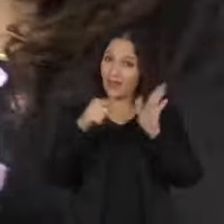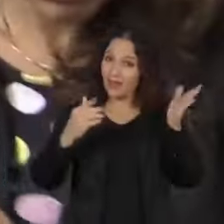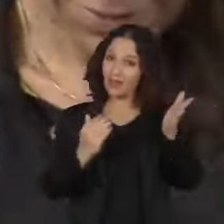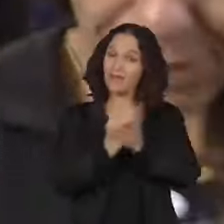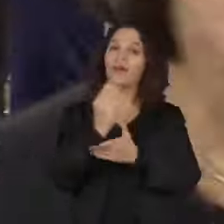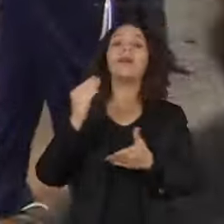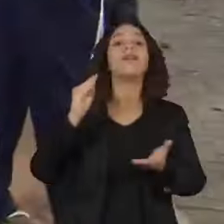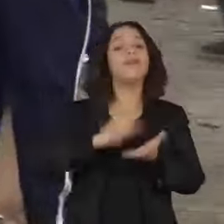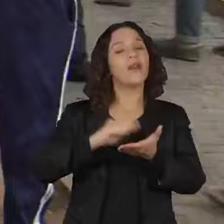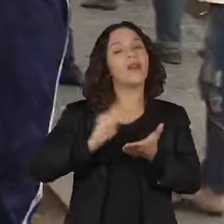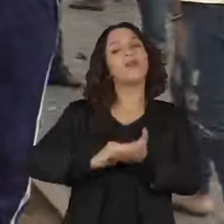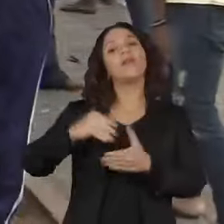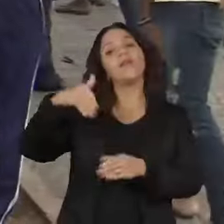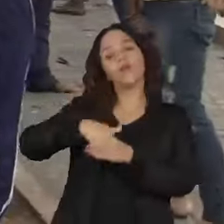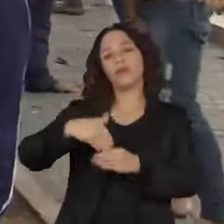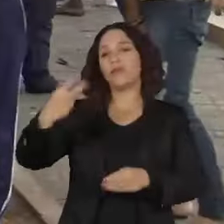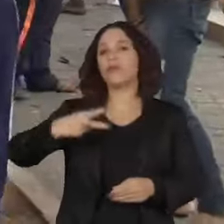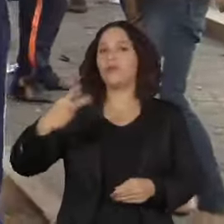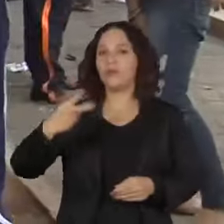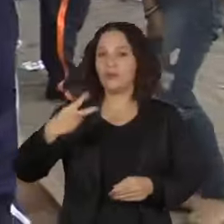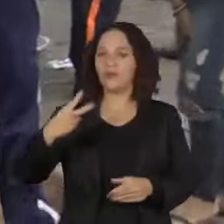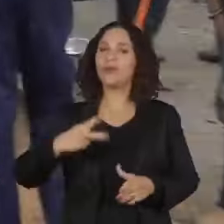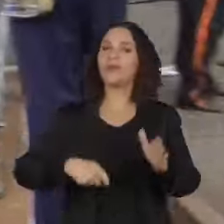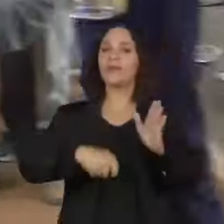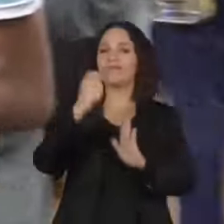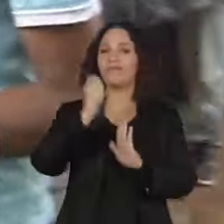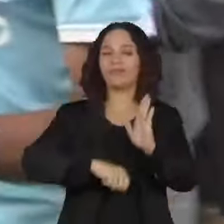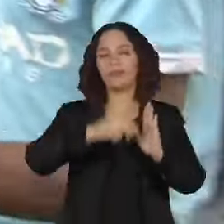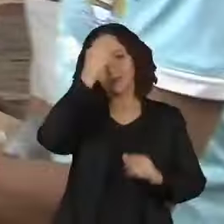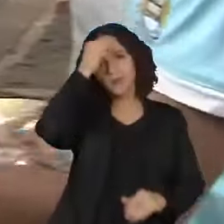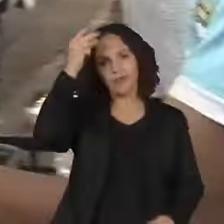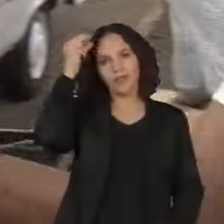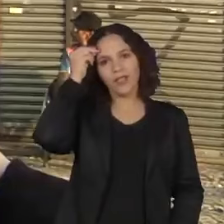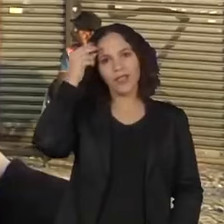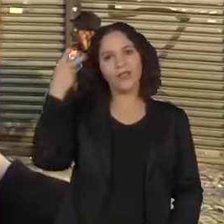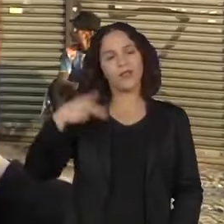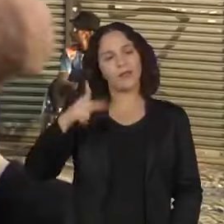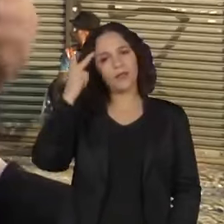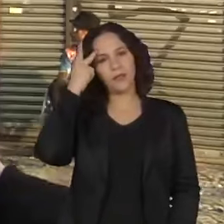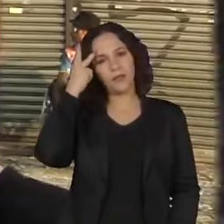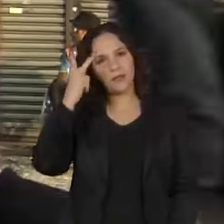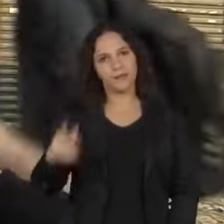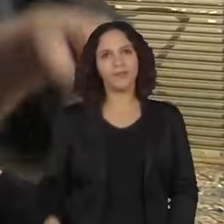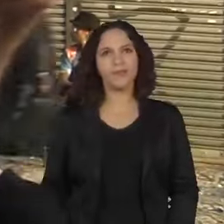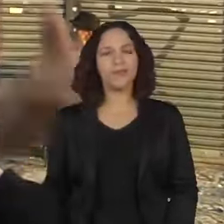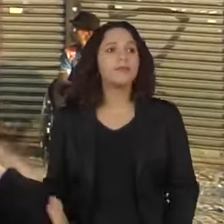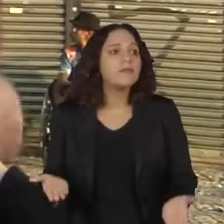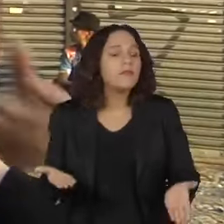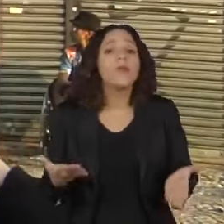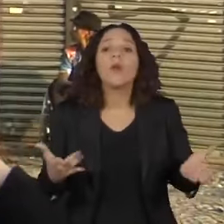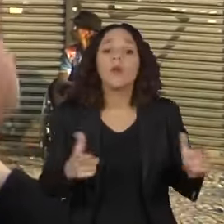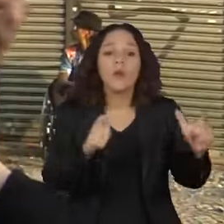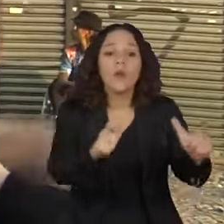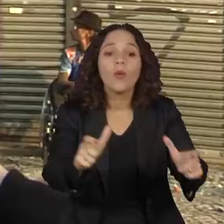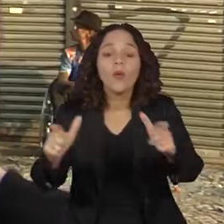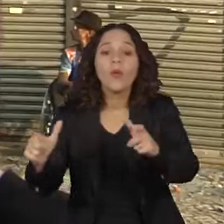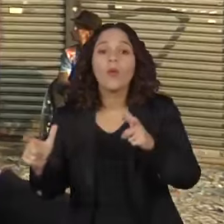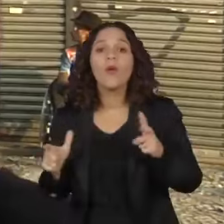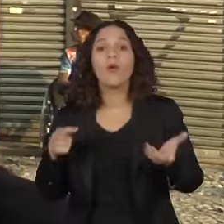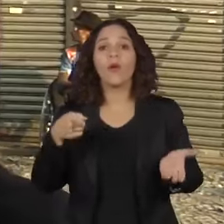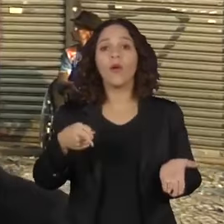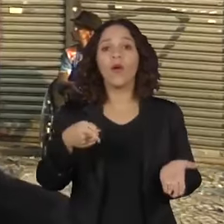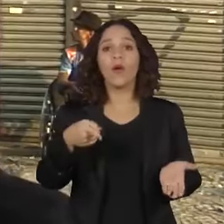passar por uma segunda votação e ser sancionado pelo prefeito Ricardo Nunes Quais são os espaços que o município ou estado